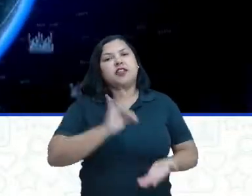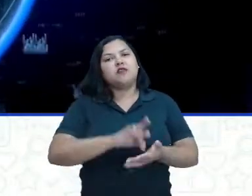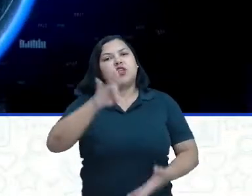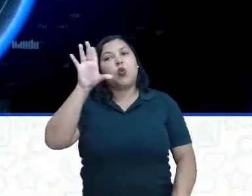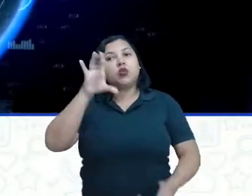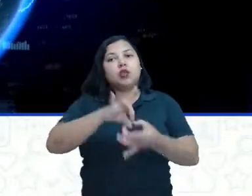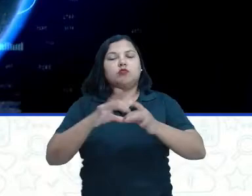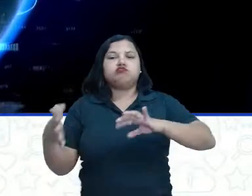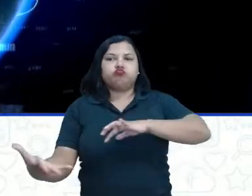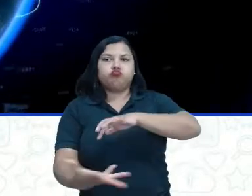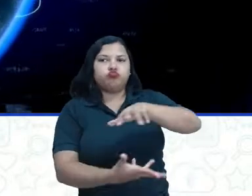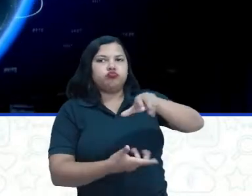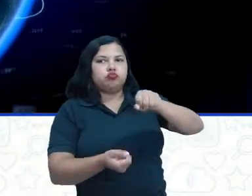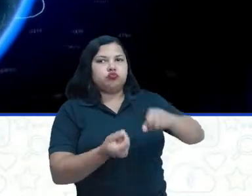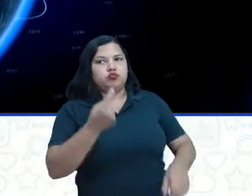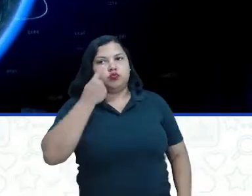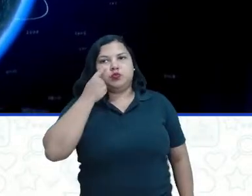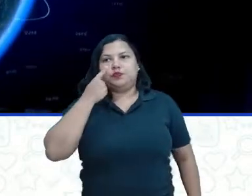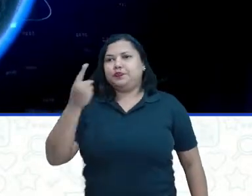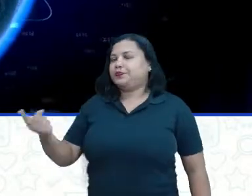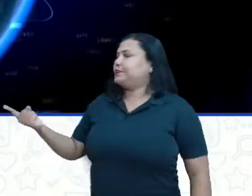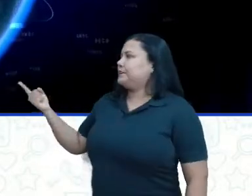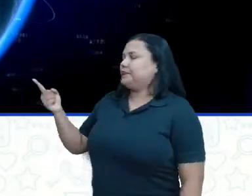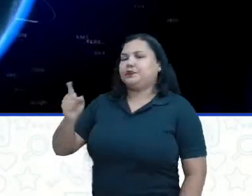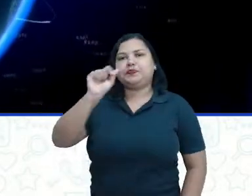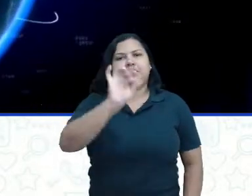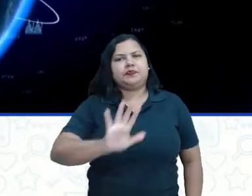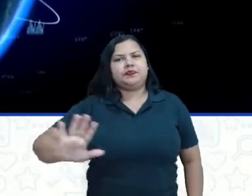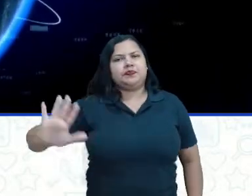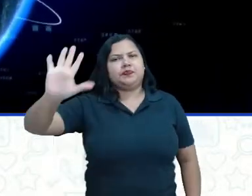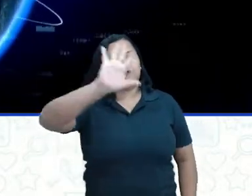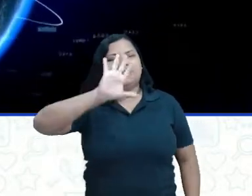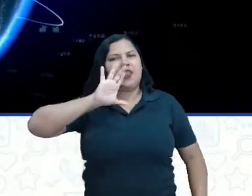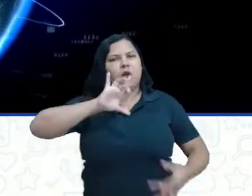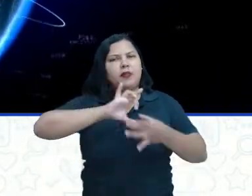conectado com o mundo inteiro. Mas essa super conexão,